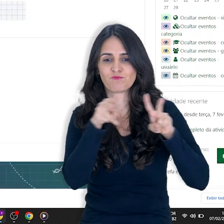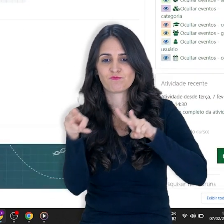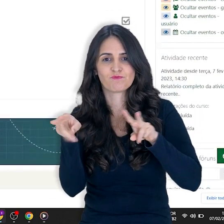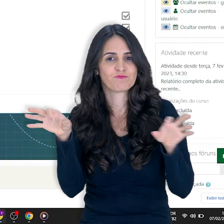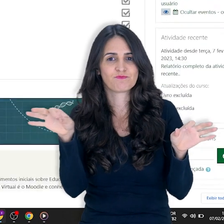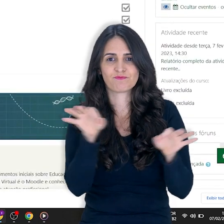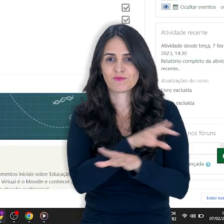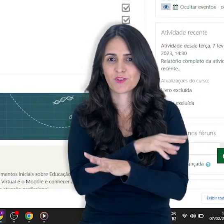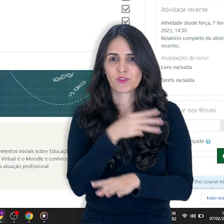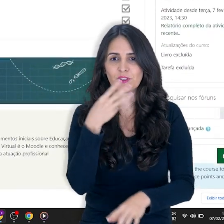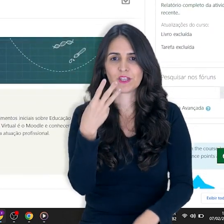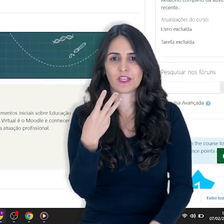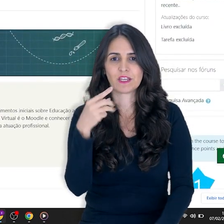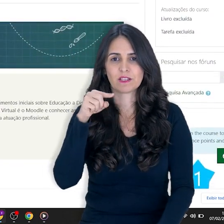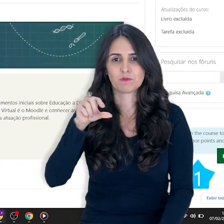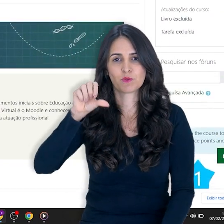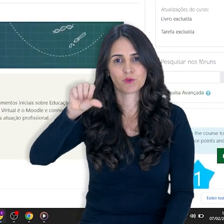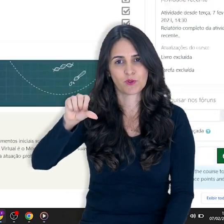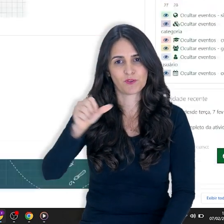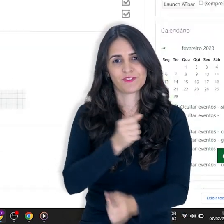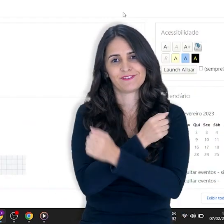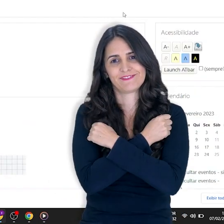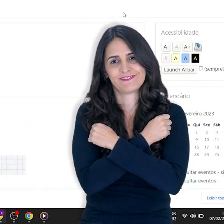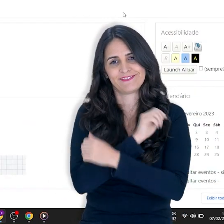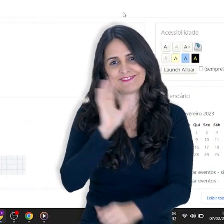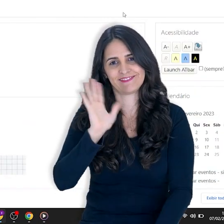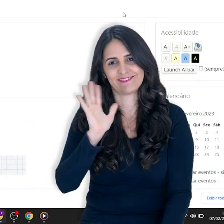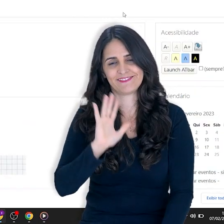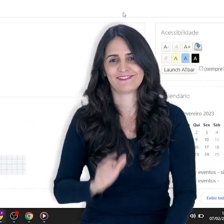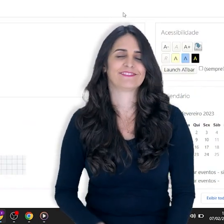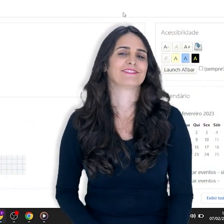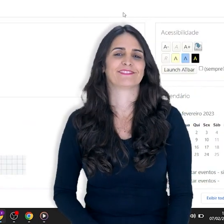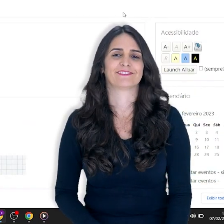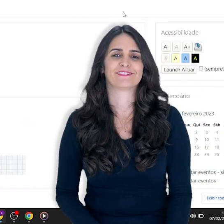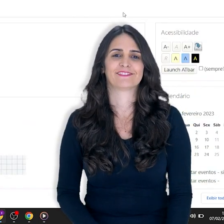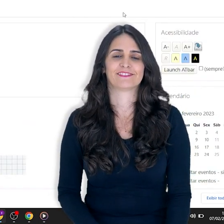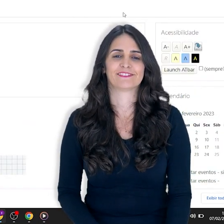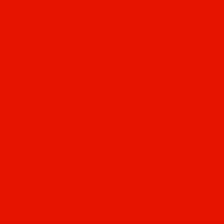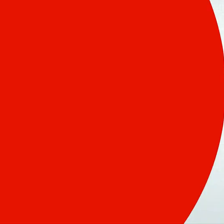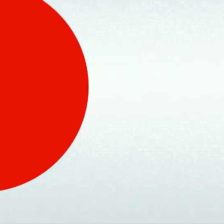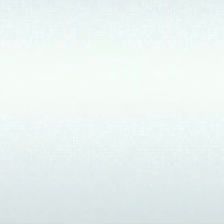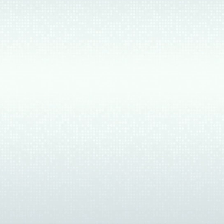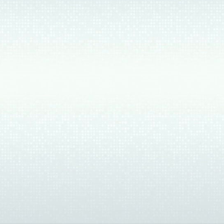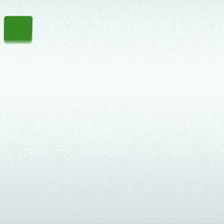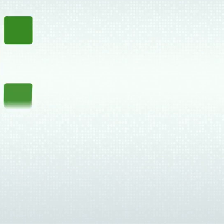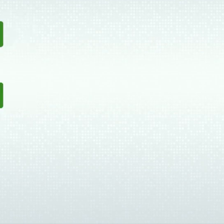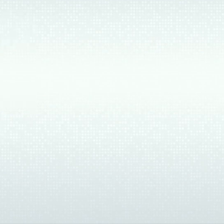aqui no Moodle 3.9. Tá bom? Então, um grande abraço para vocês.